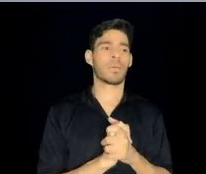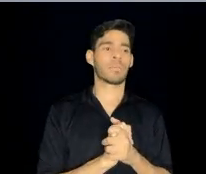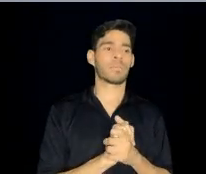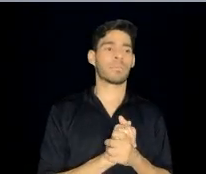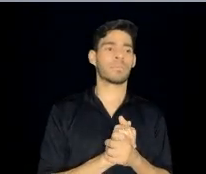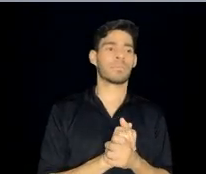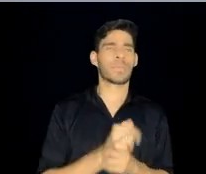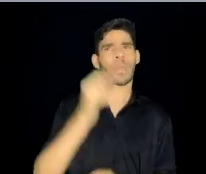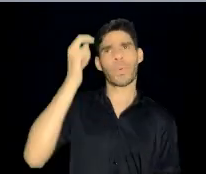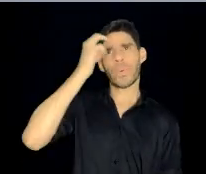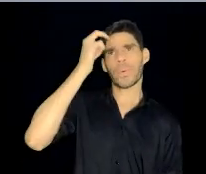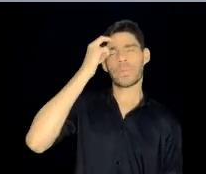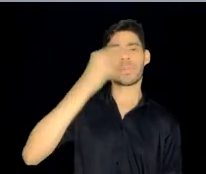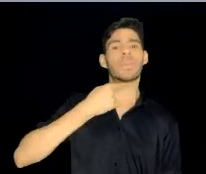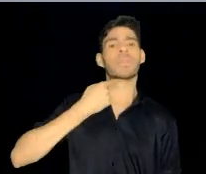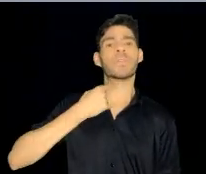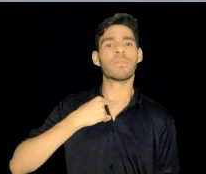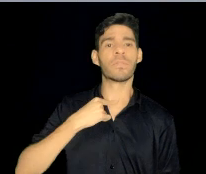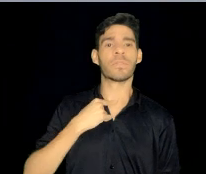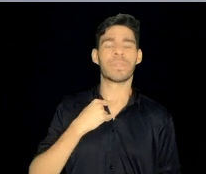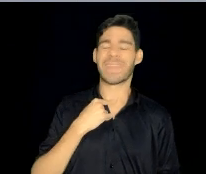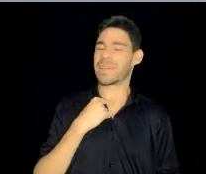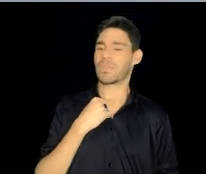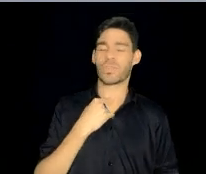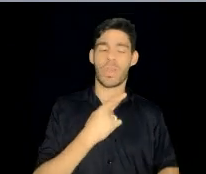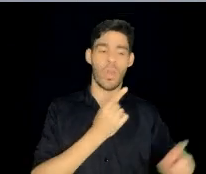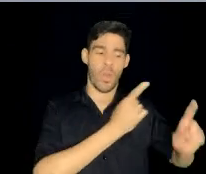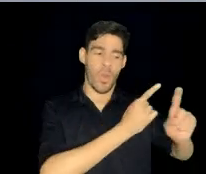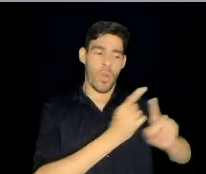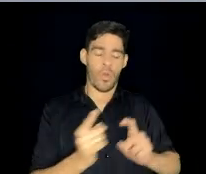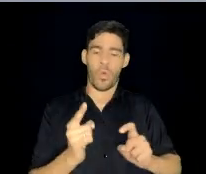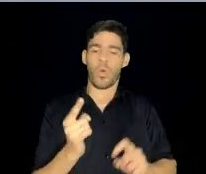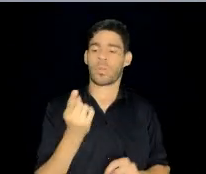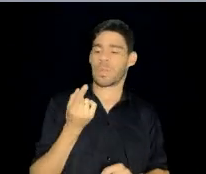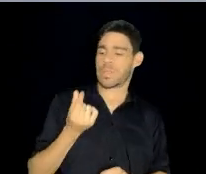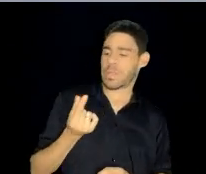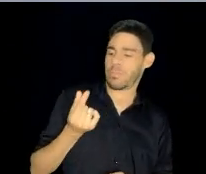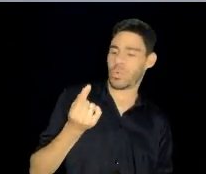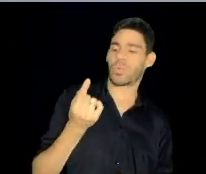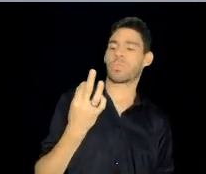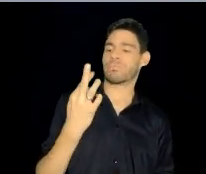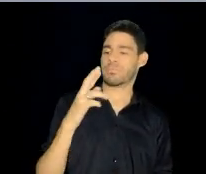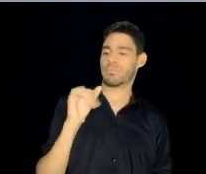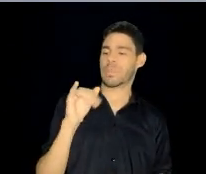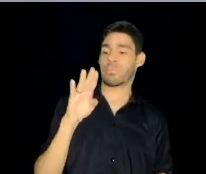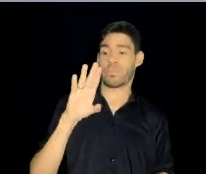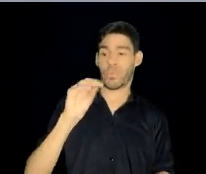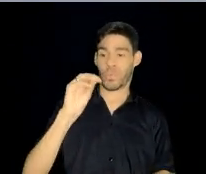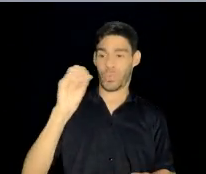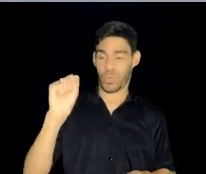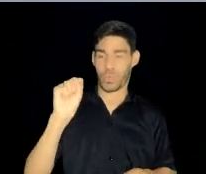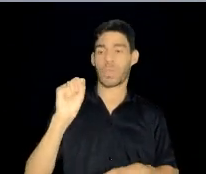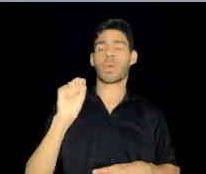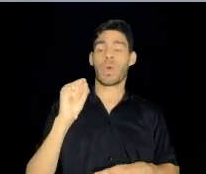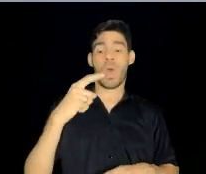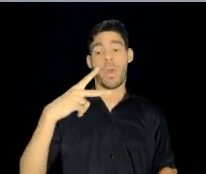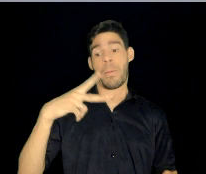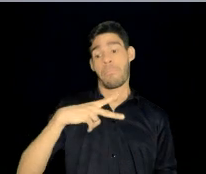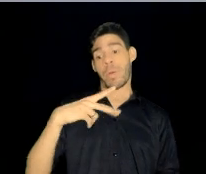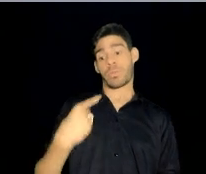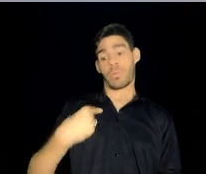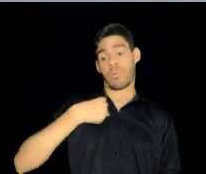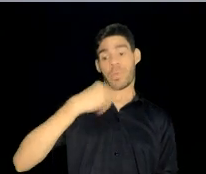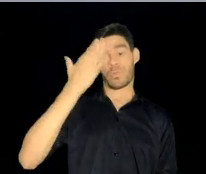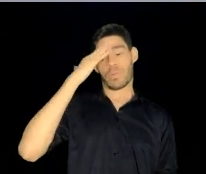há a consciência e vontade de atentar contra a ordem tributária,